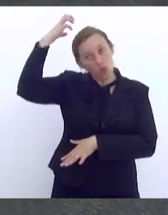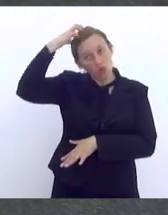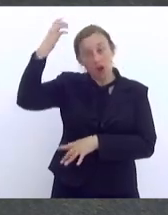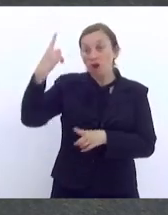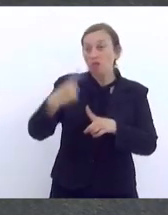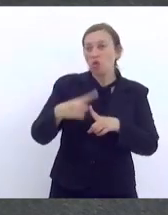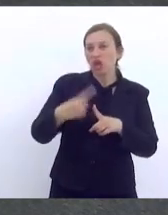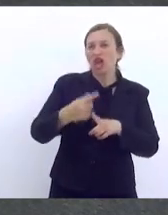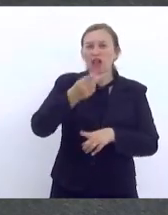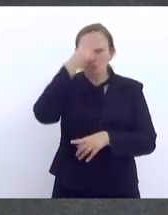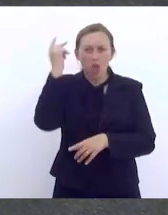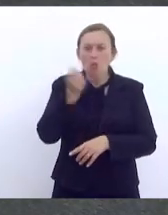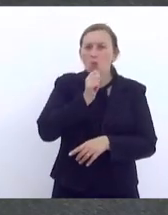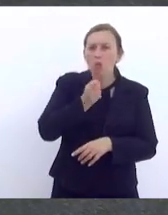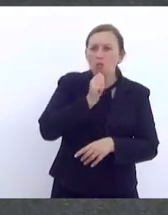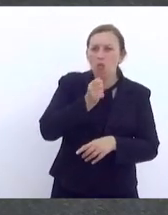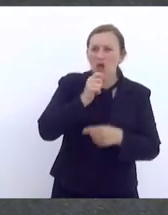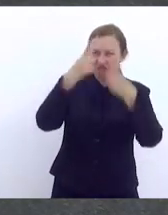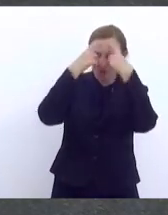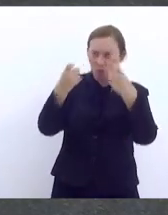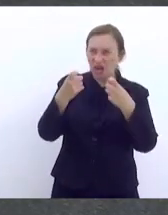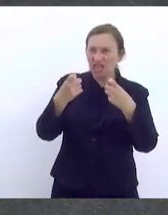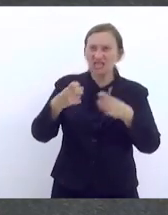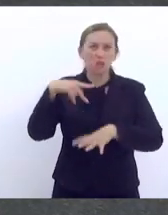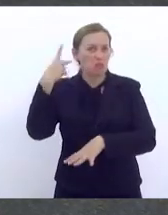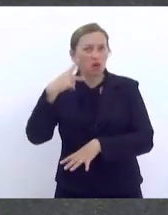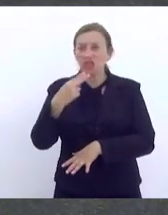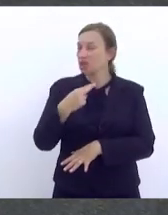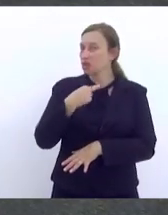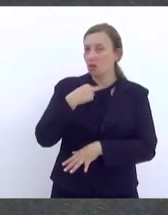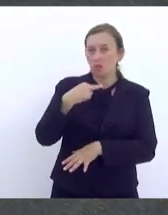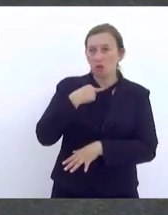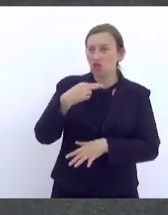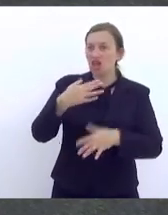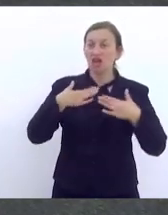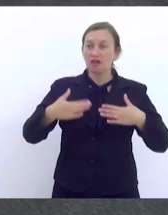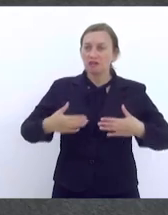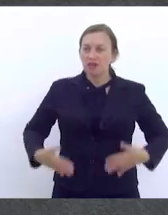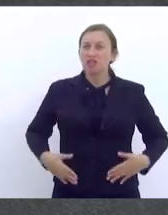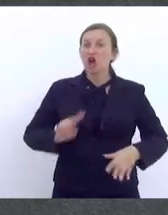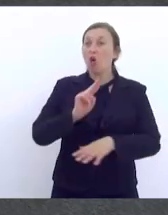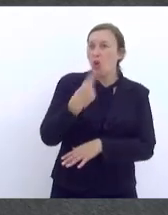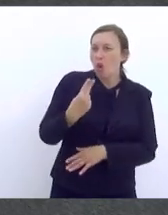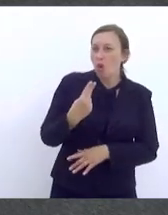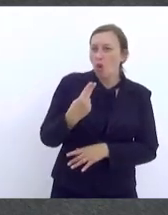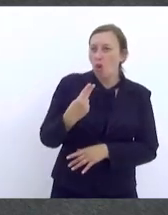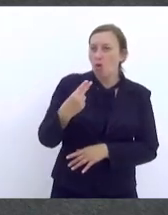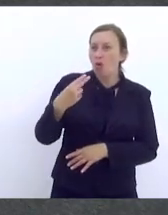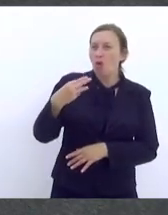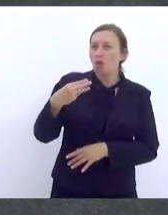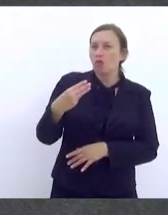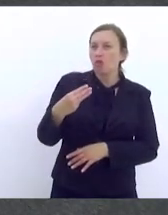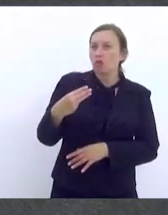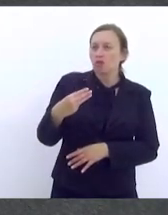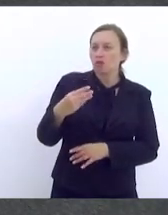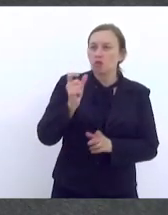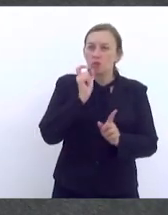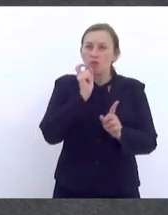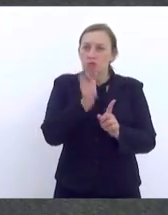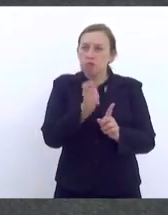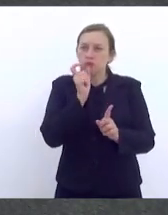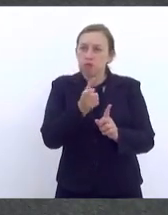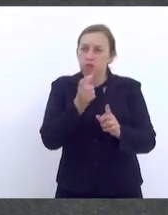de violência política seja ela física ou seja ela dos meandros e